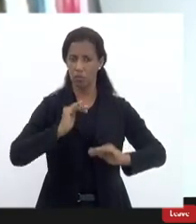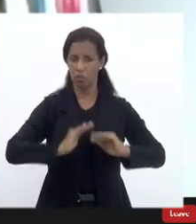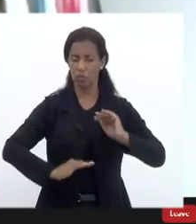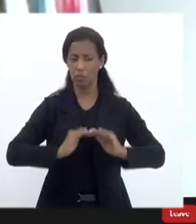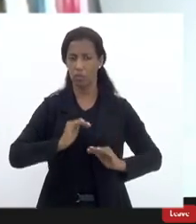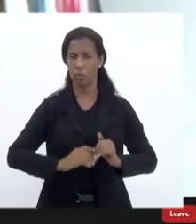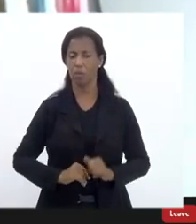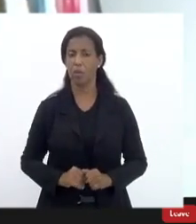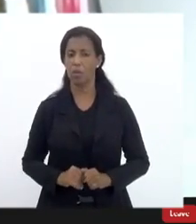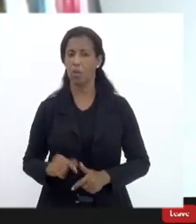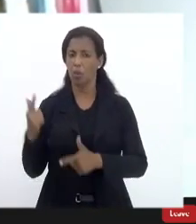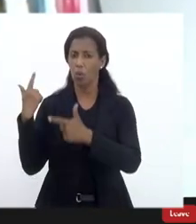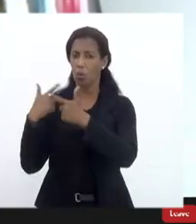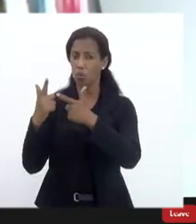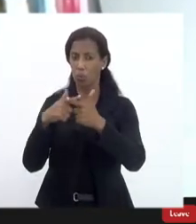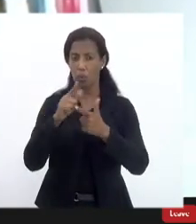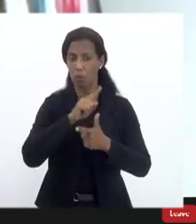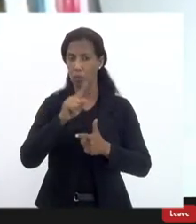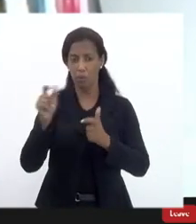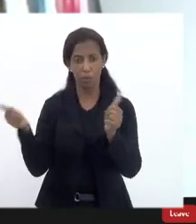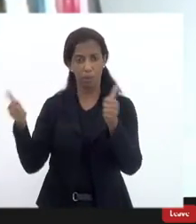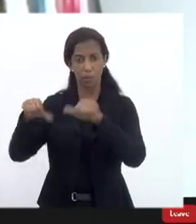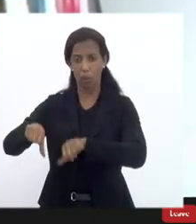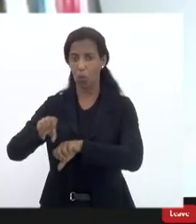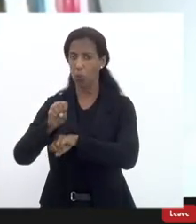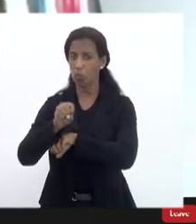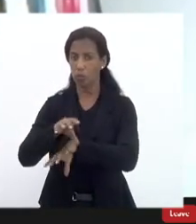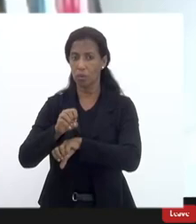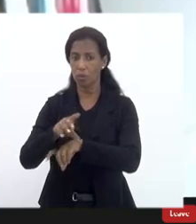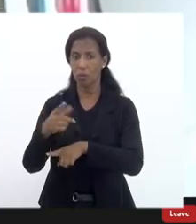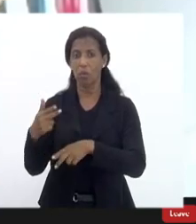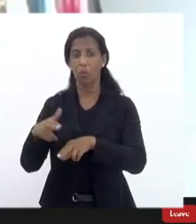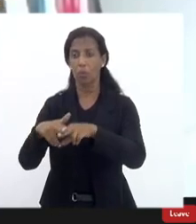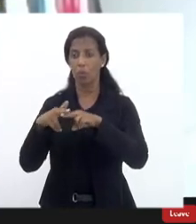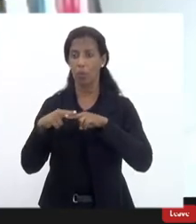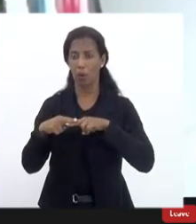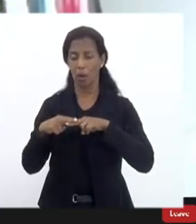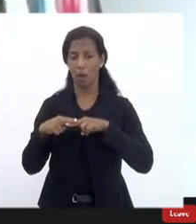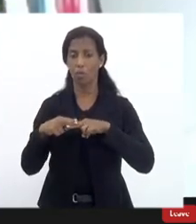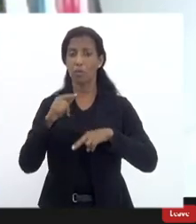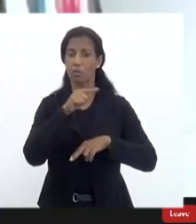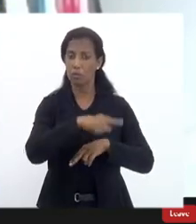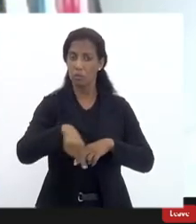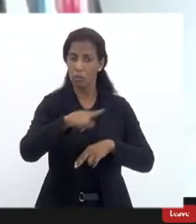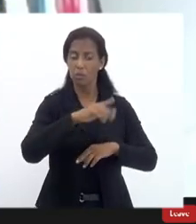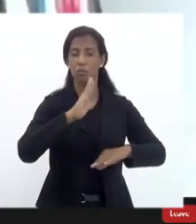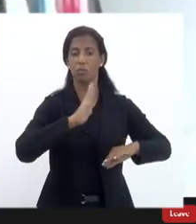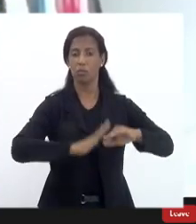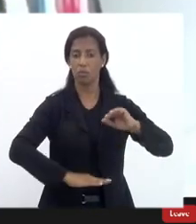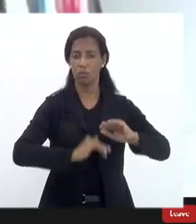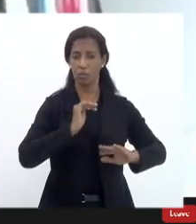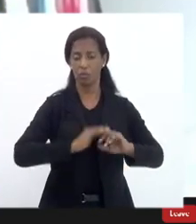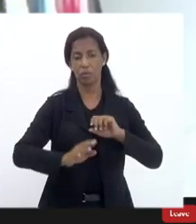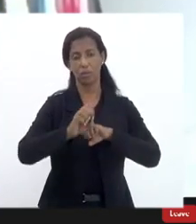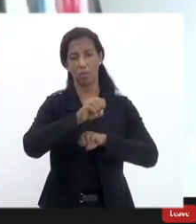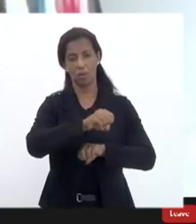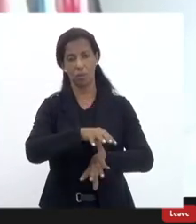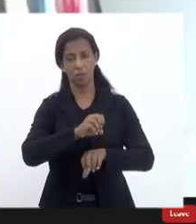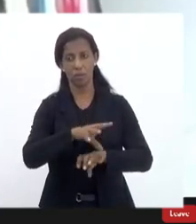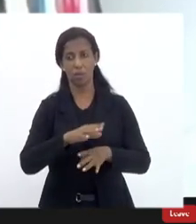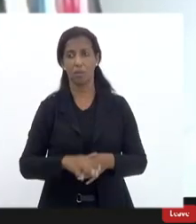A situação não está pior na educação por conta dos profissionais da